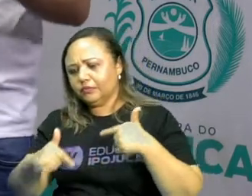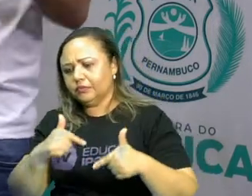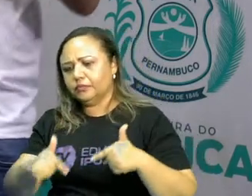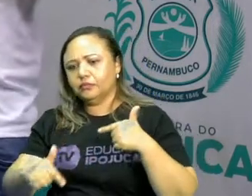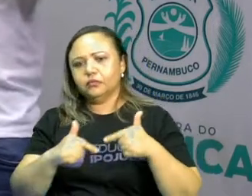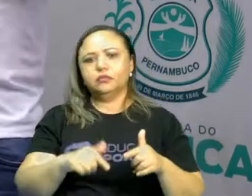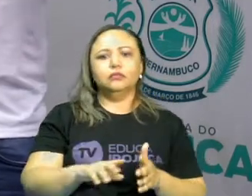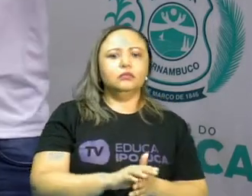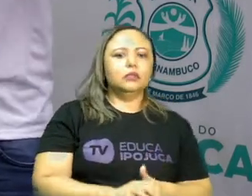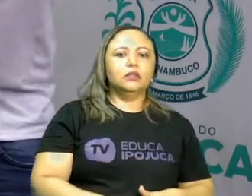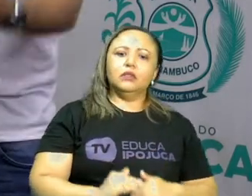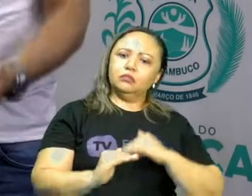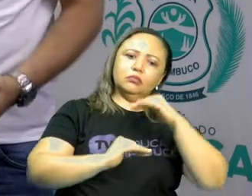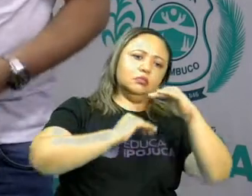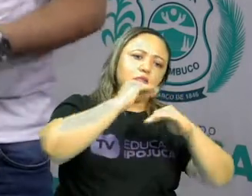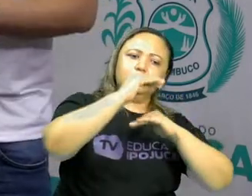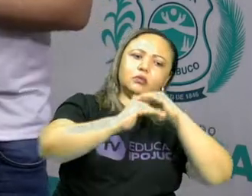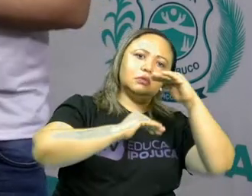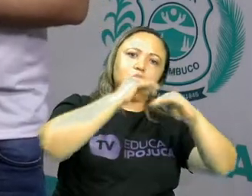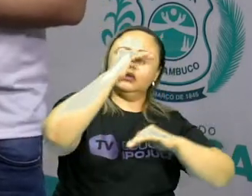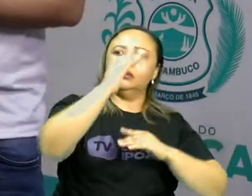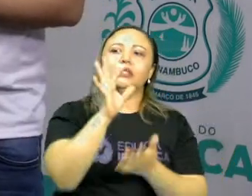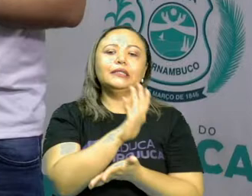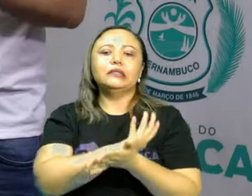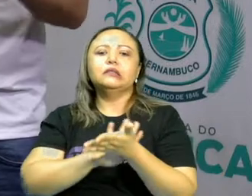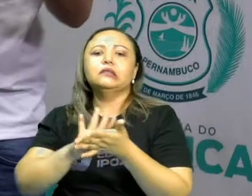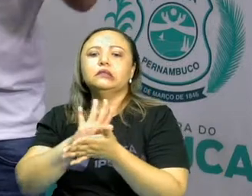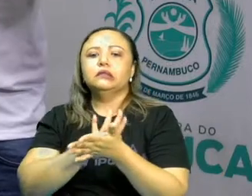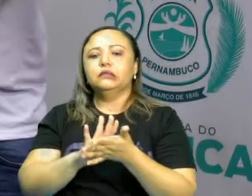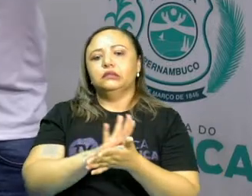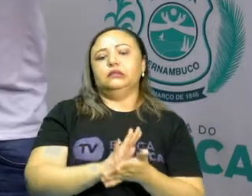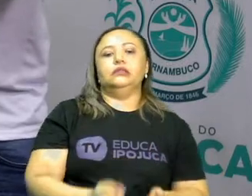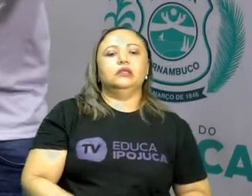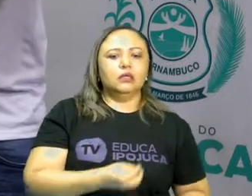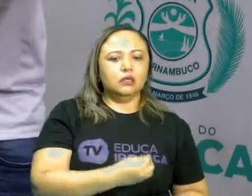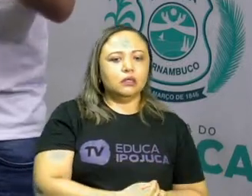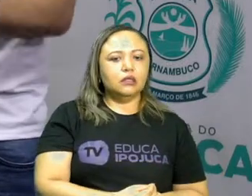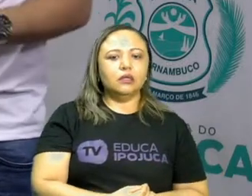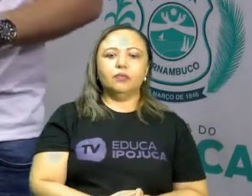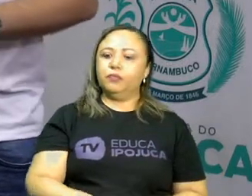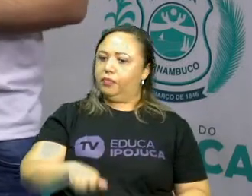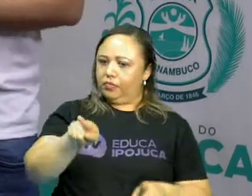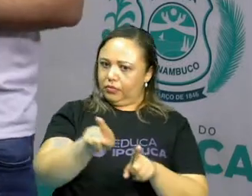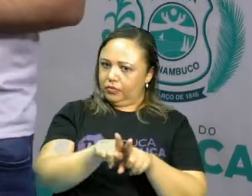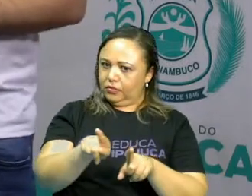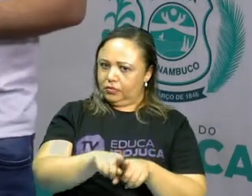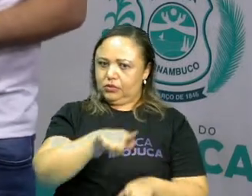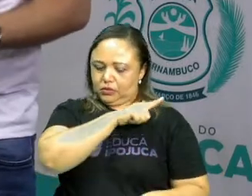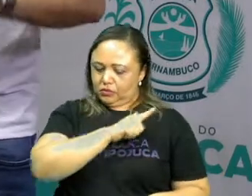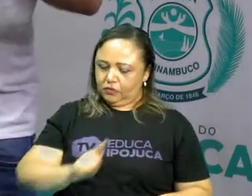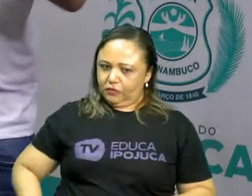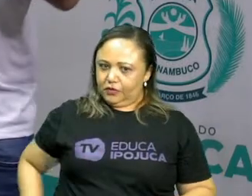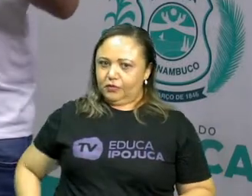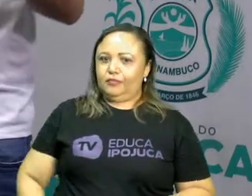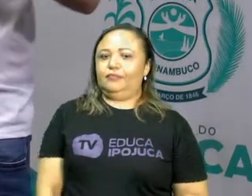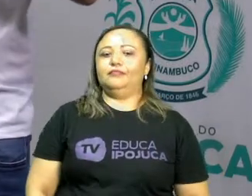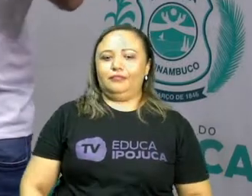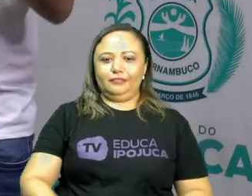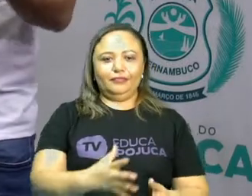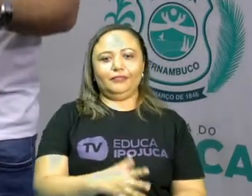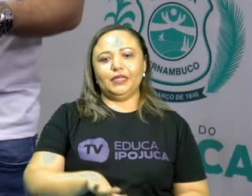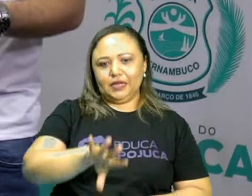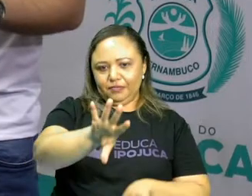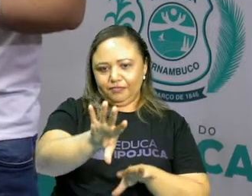não poderem progredir na vida, porque era lá sociedade estamental, certo? Então,